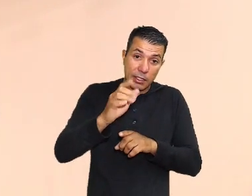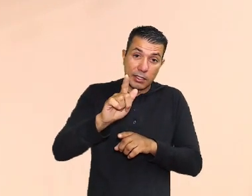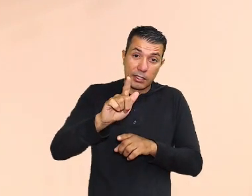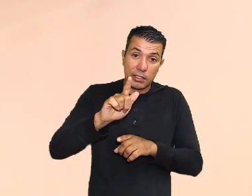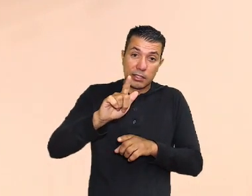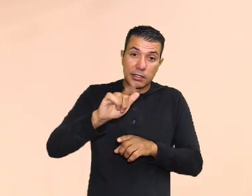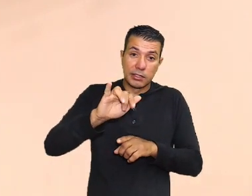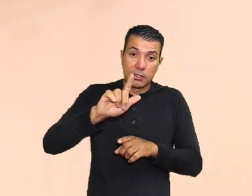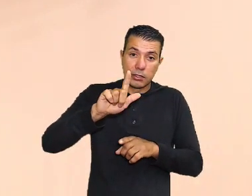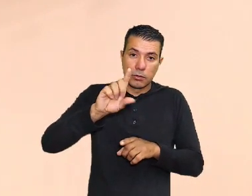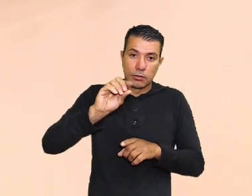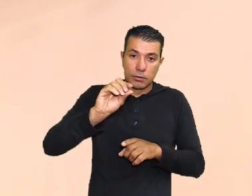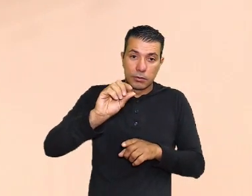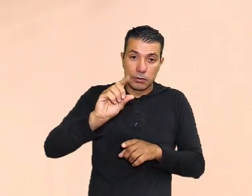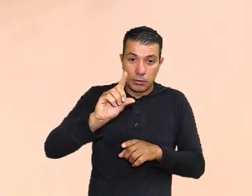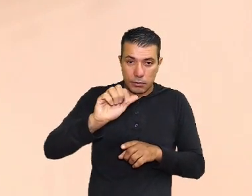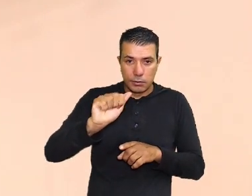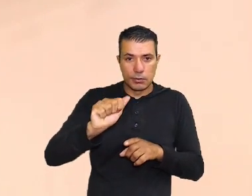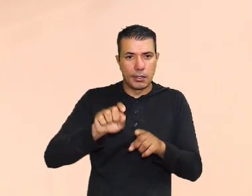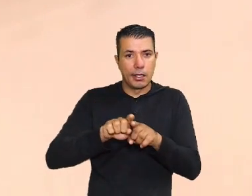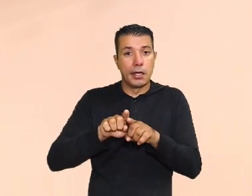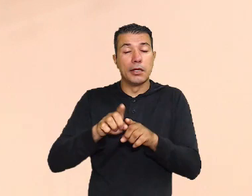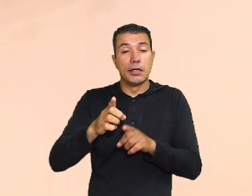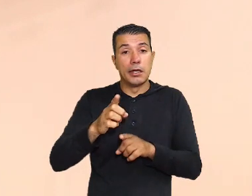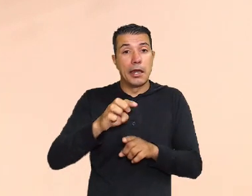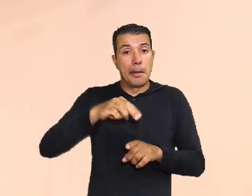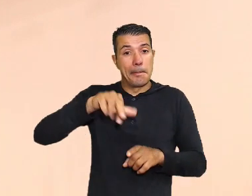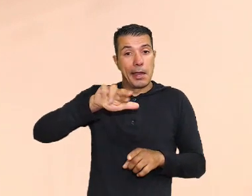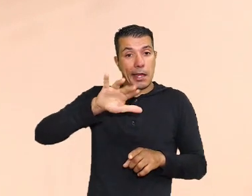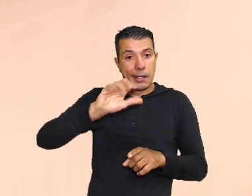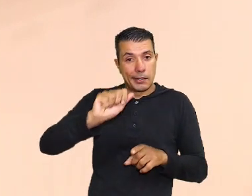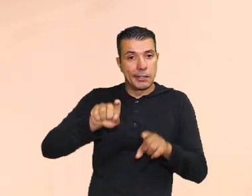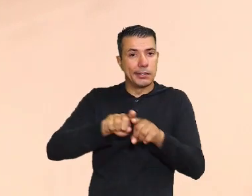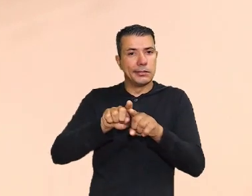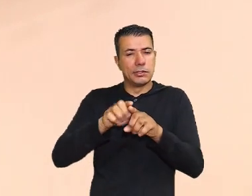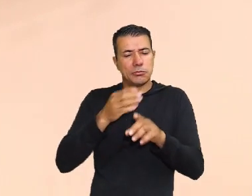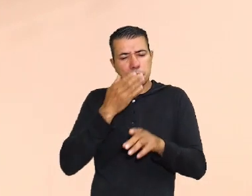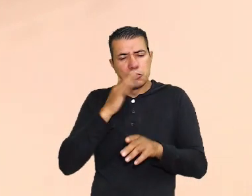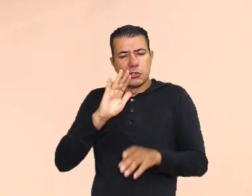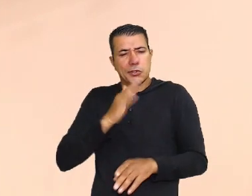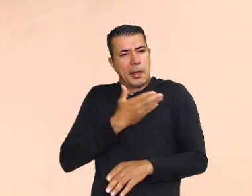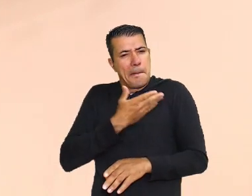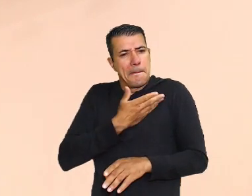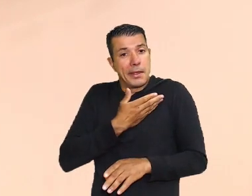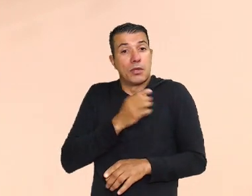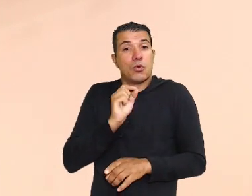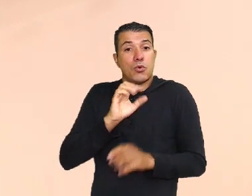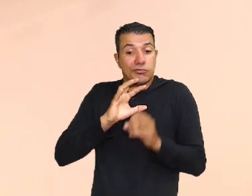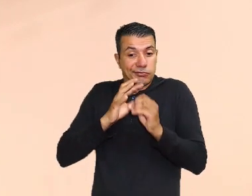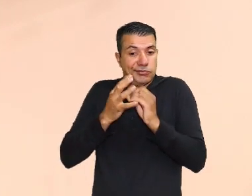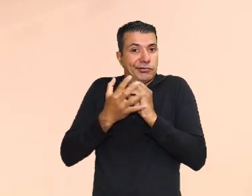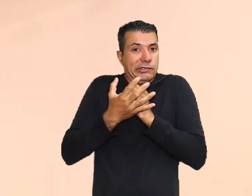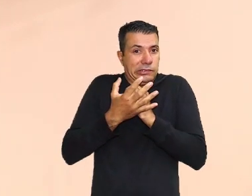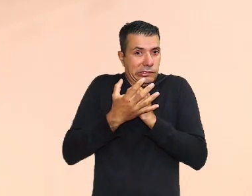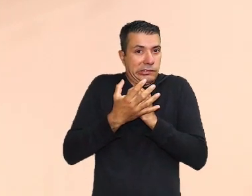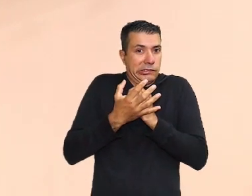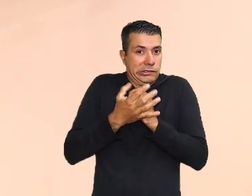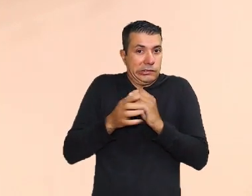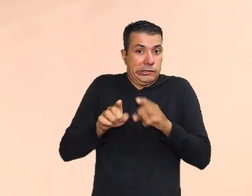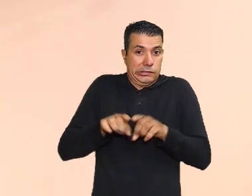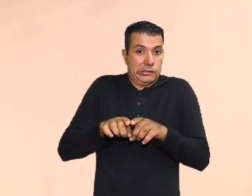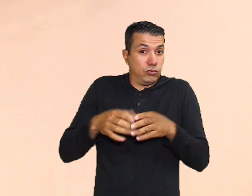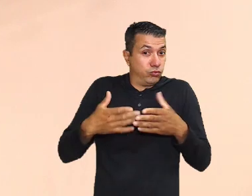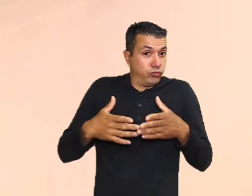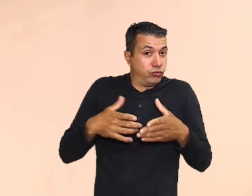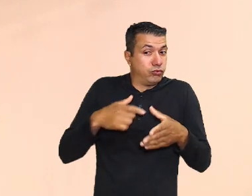Dias que disse: peço oração para Maria Amélia, minha amiga, e ela está com Covid-19. Vamos orar sim,